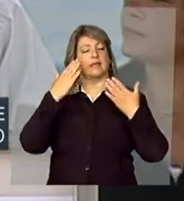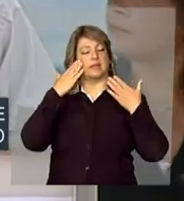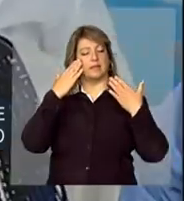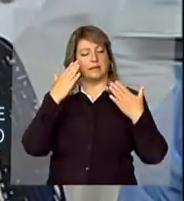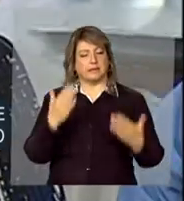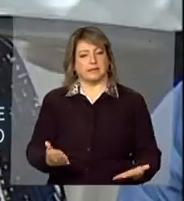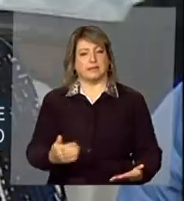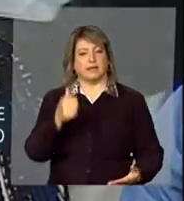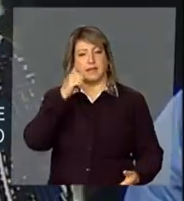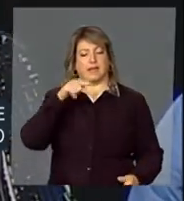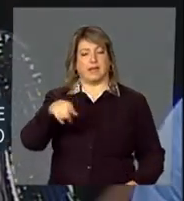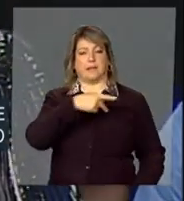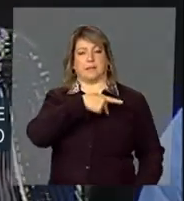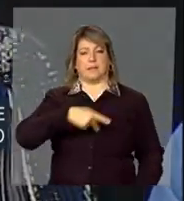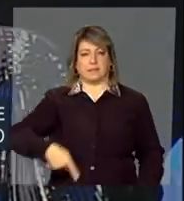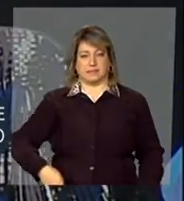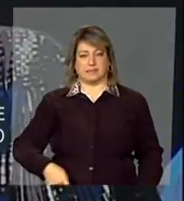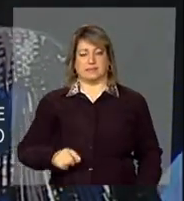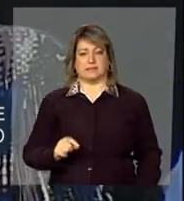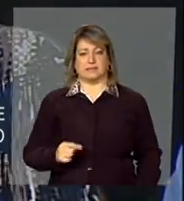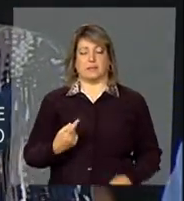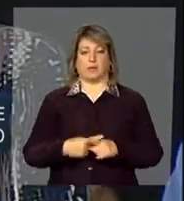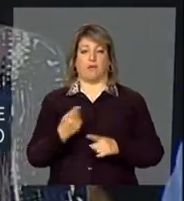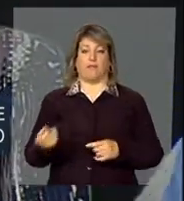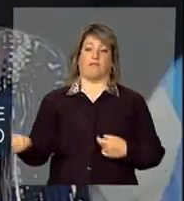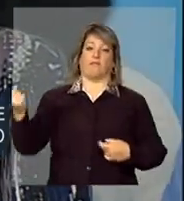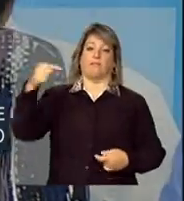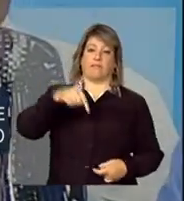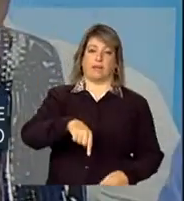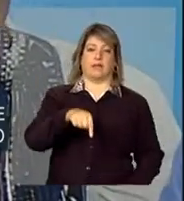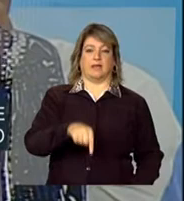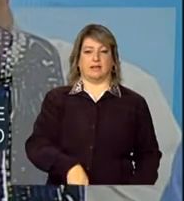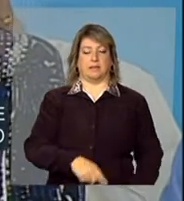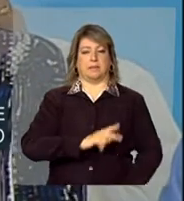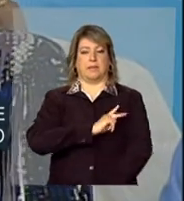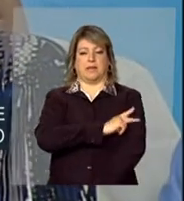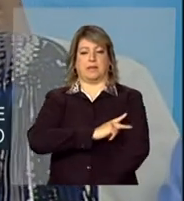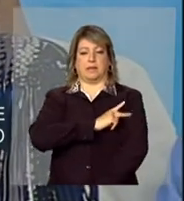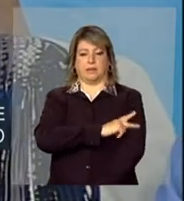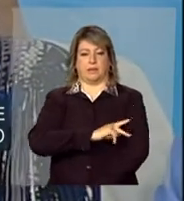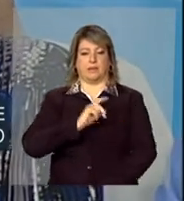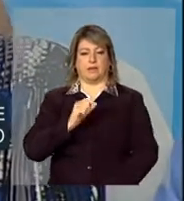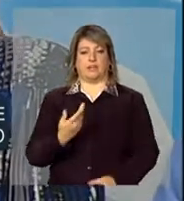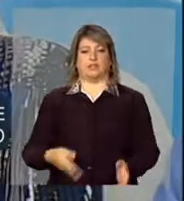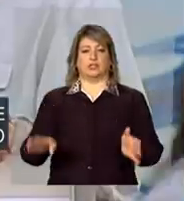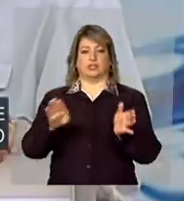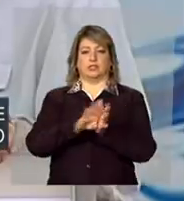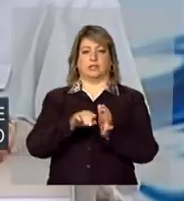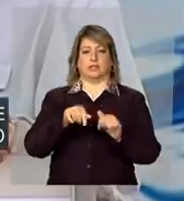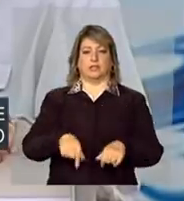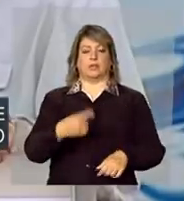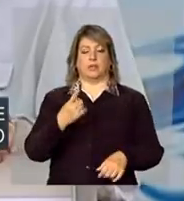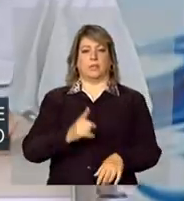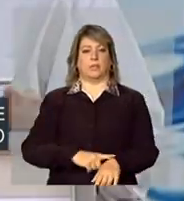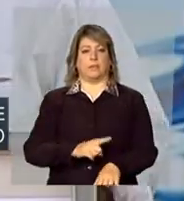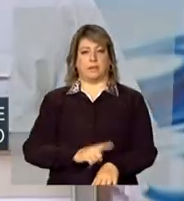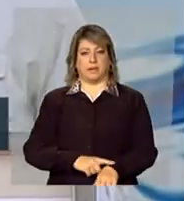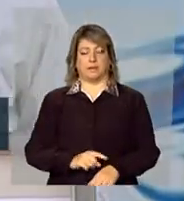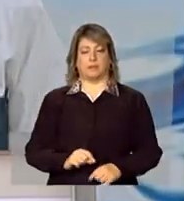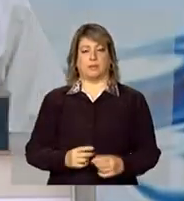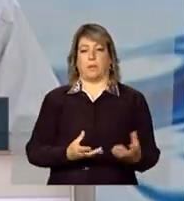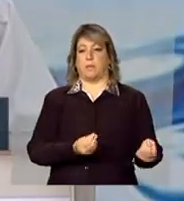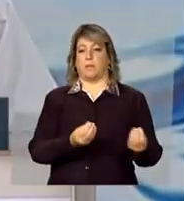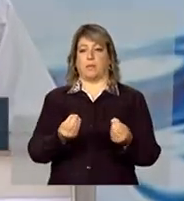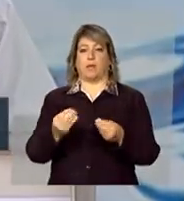agradecendo à Presidenta por ter vindo ao Piauí, chegar num momento de